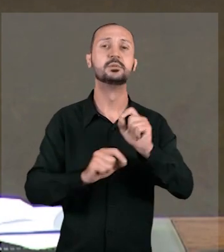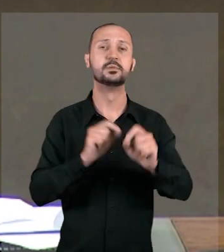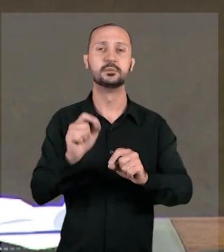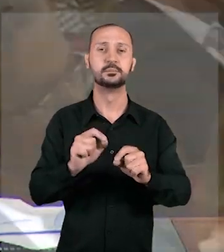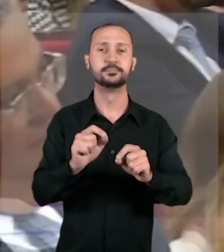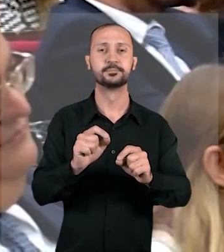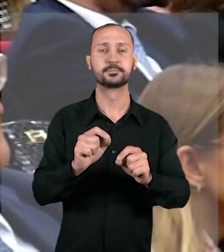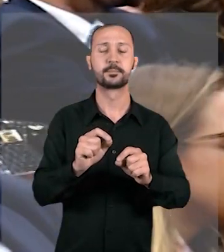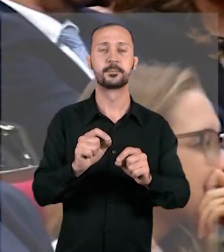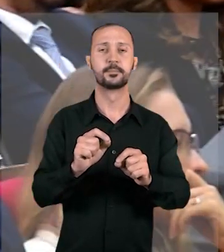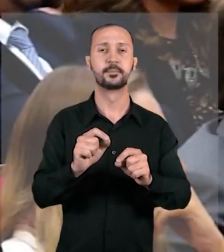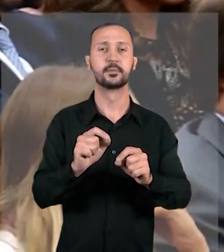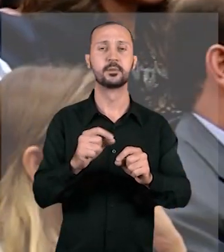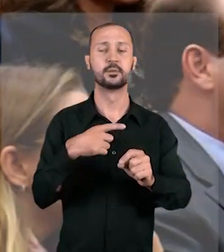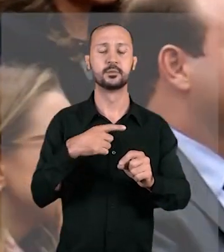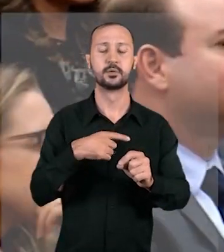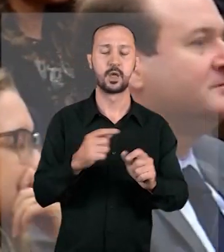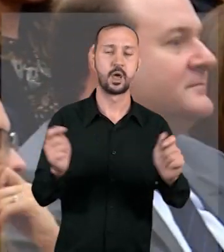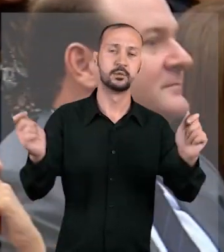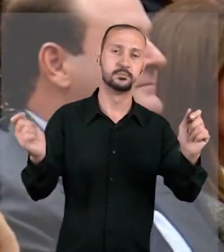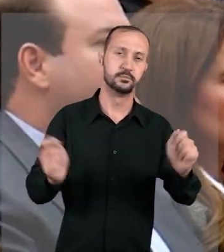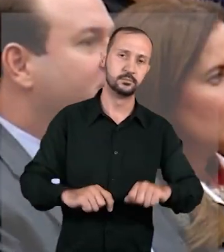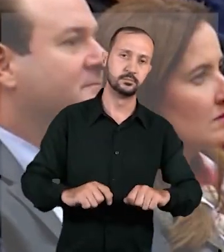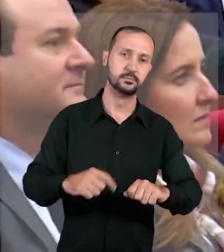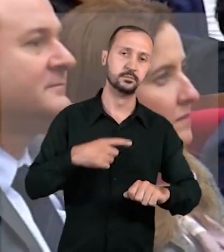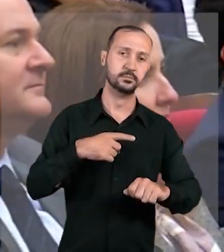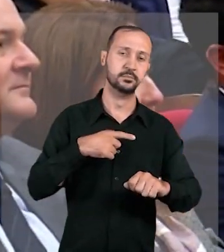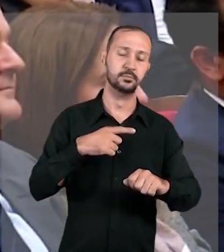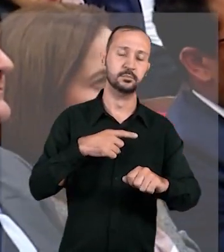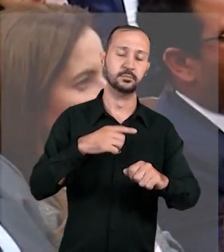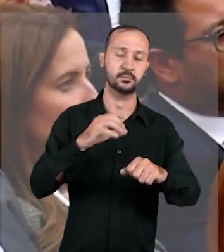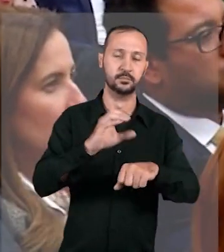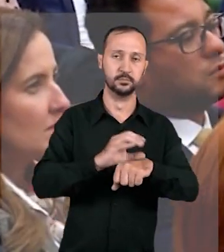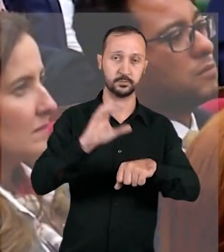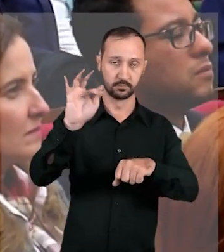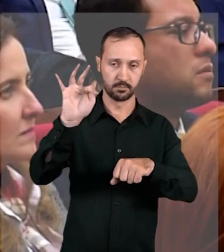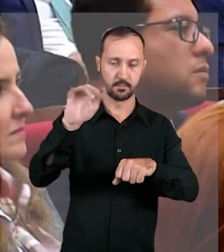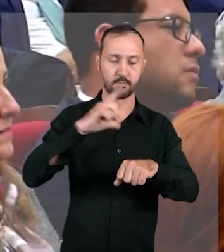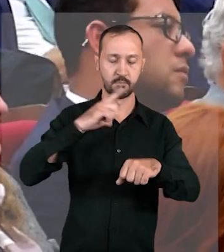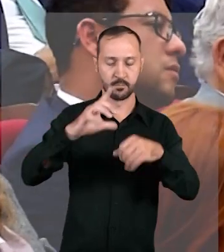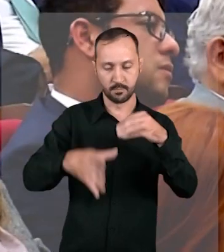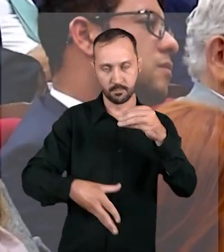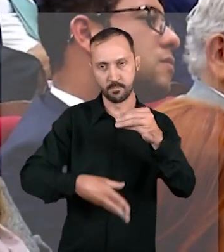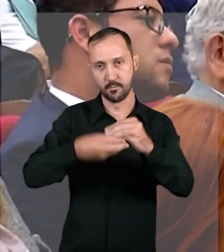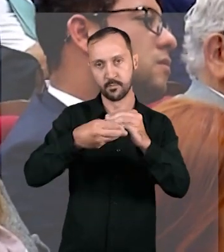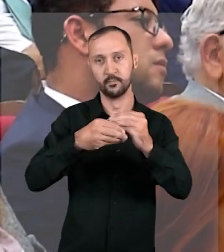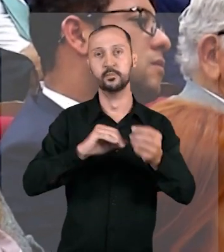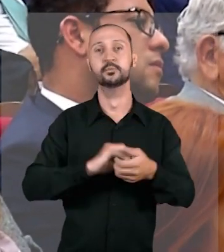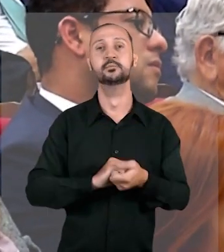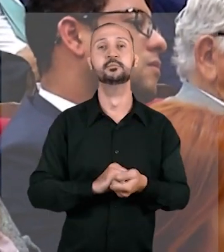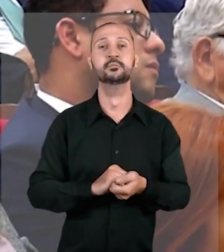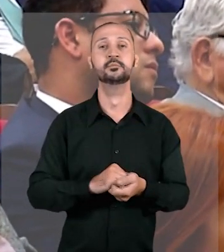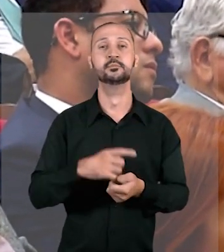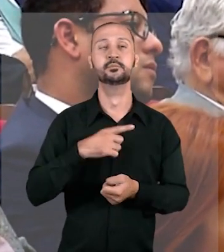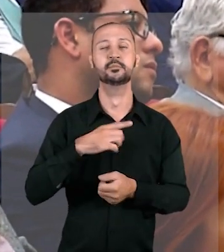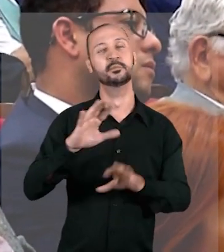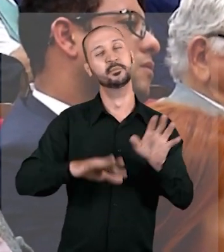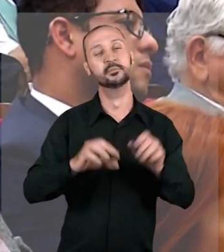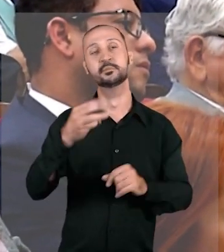a cláusula de desempenho numa emenda constitucional recente, mas em